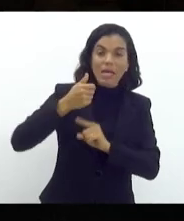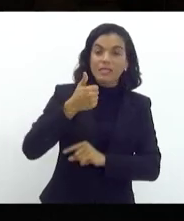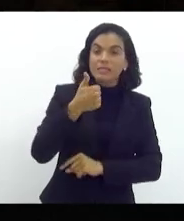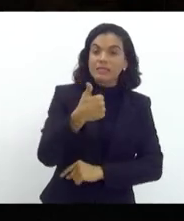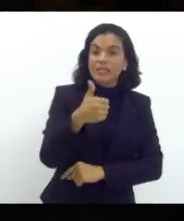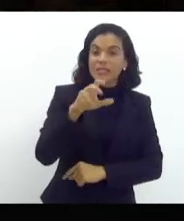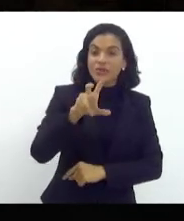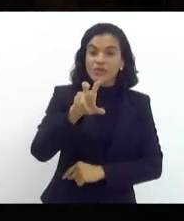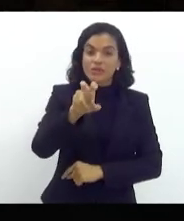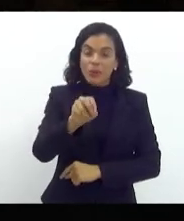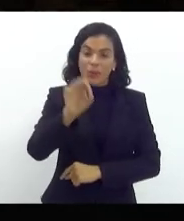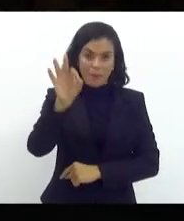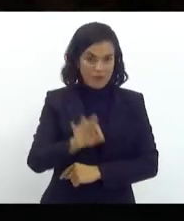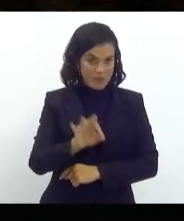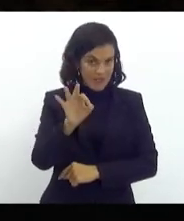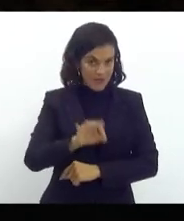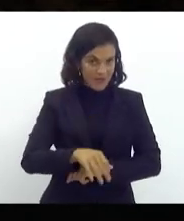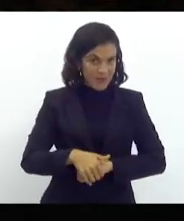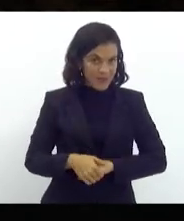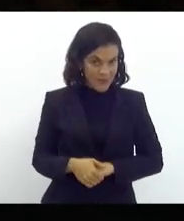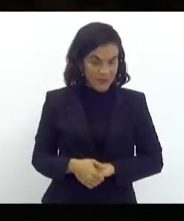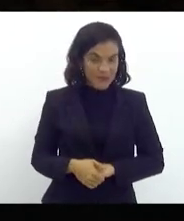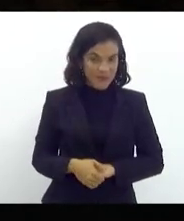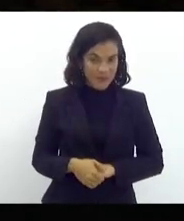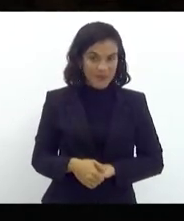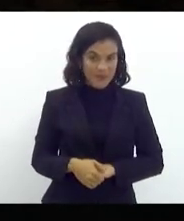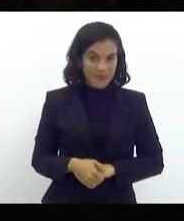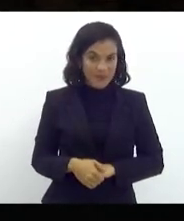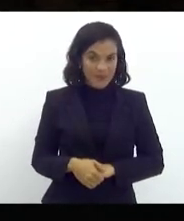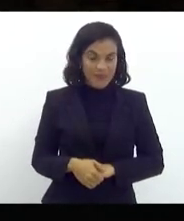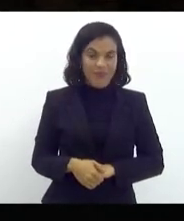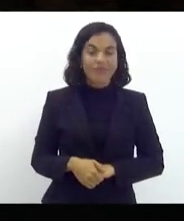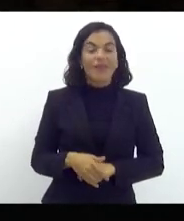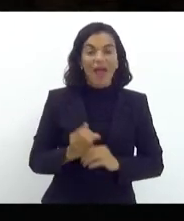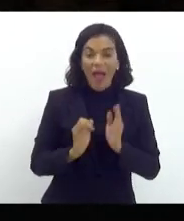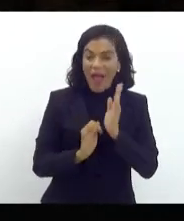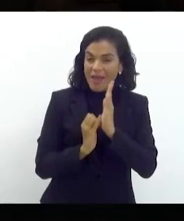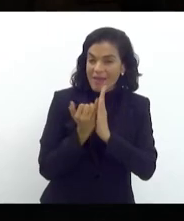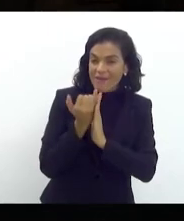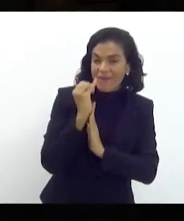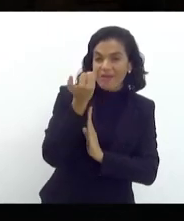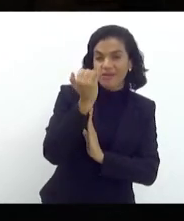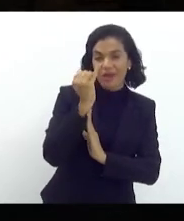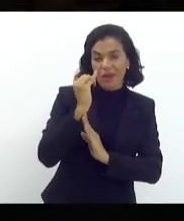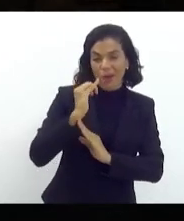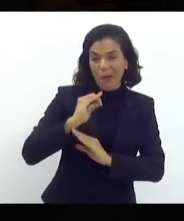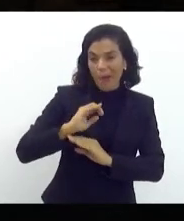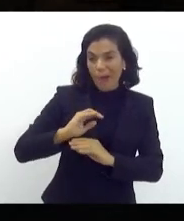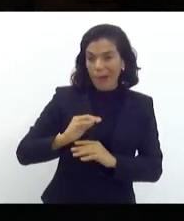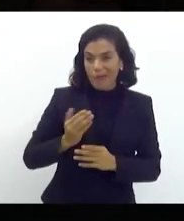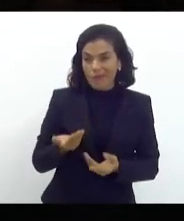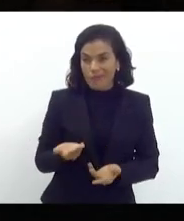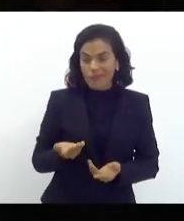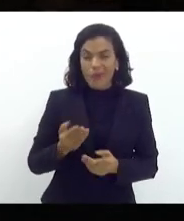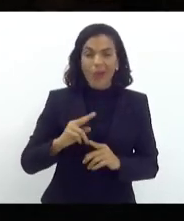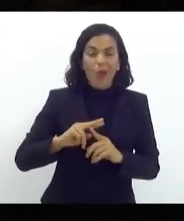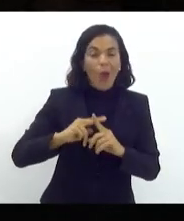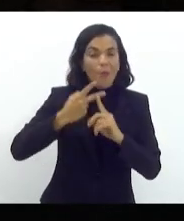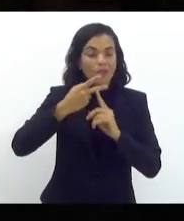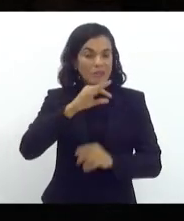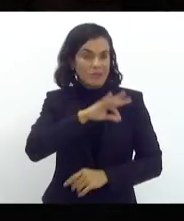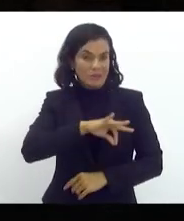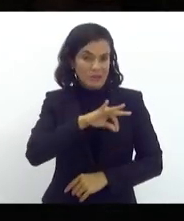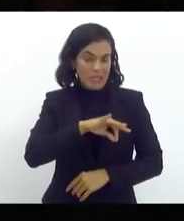150 por cento a inflação o aumento do salário mínimo